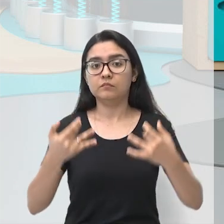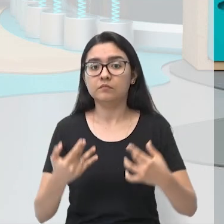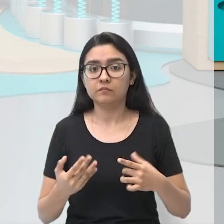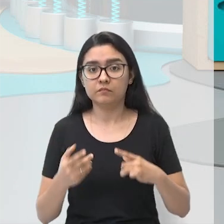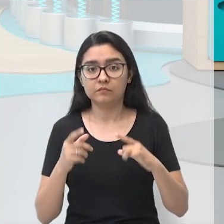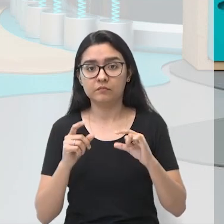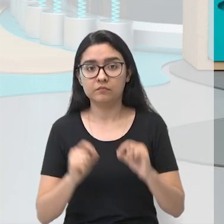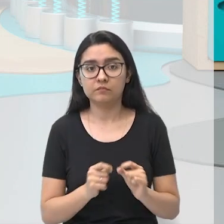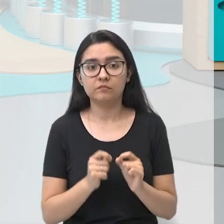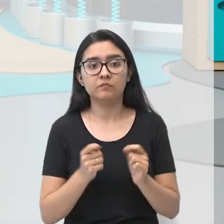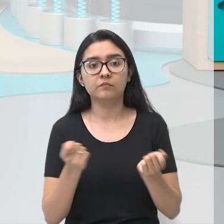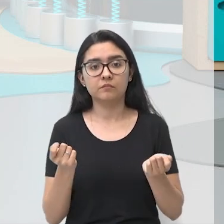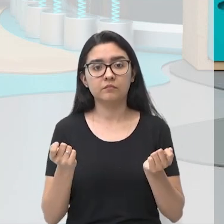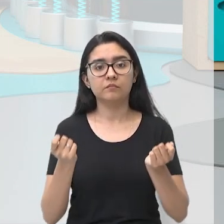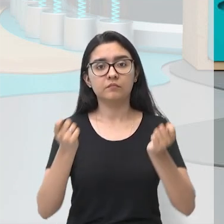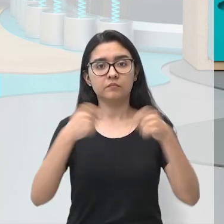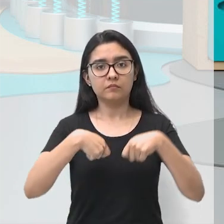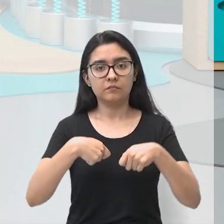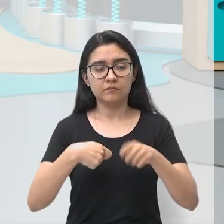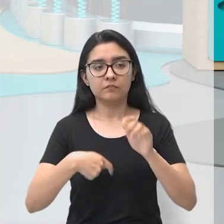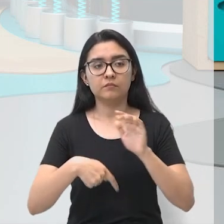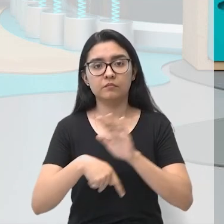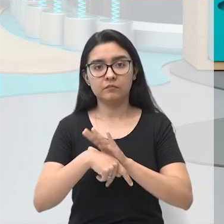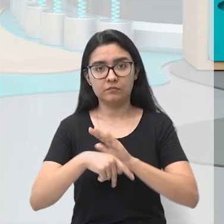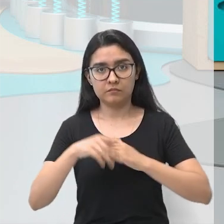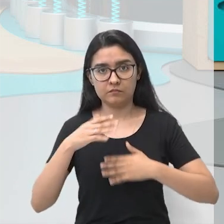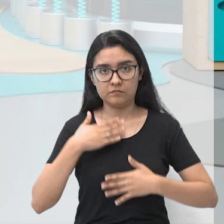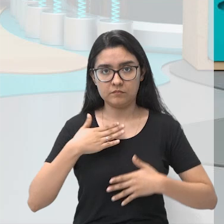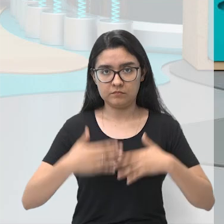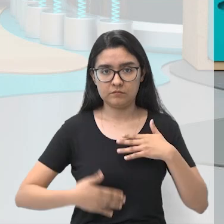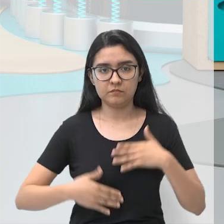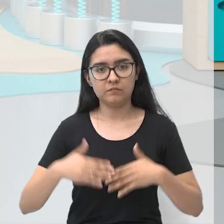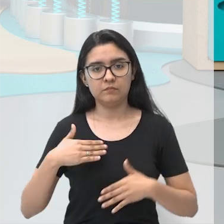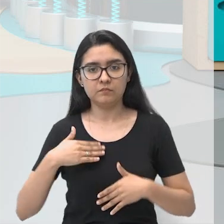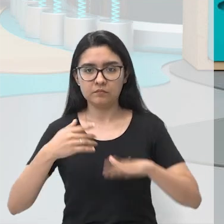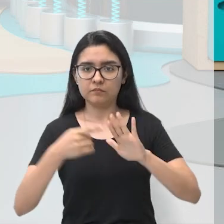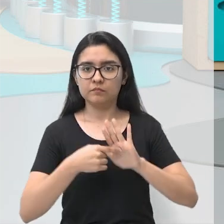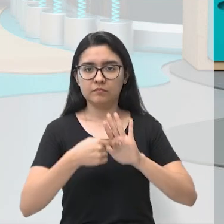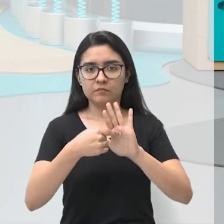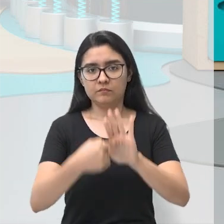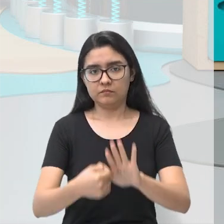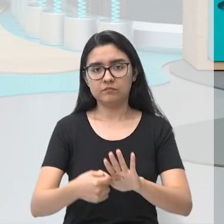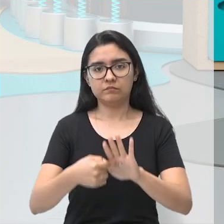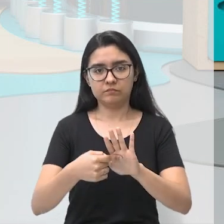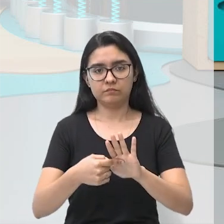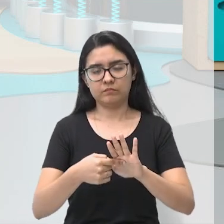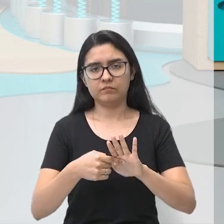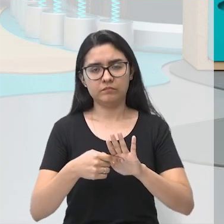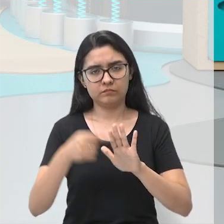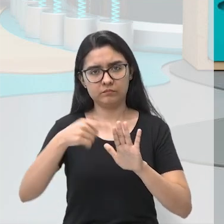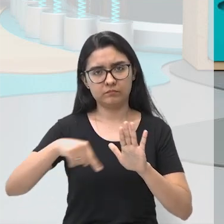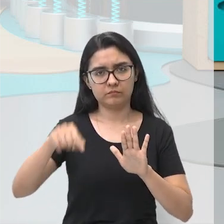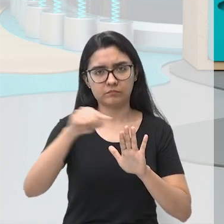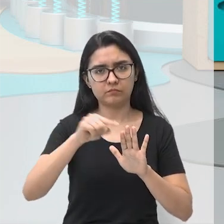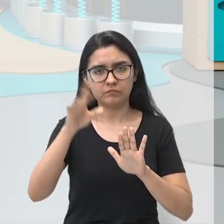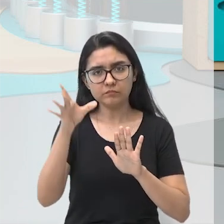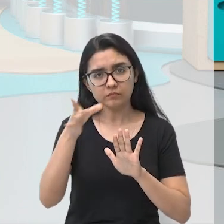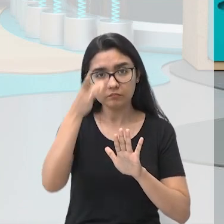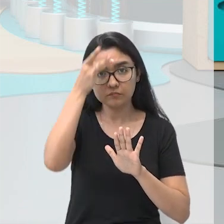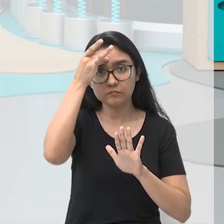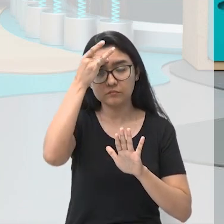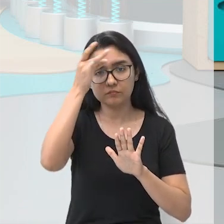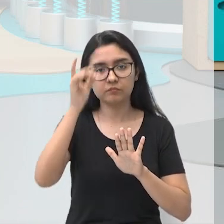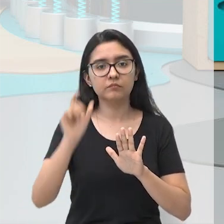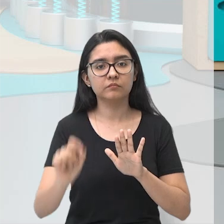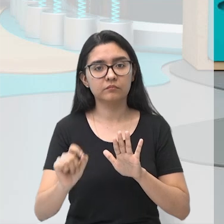as capacidades físicas, né? E aí eu trouxe para vocês esta definição que eu faço questão de que vocês guardem não